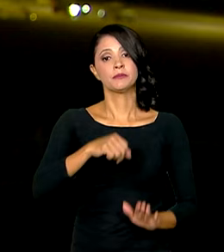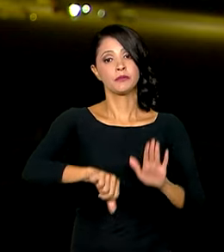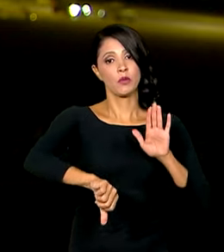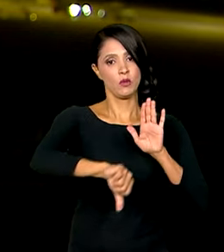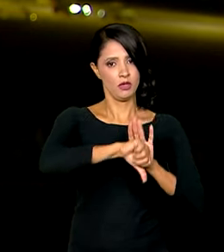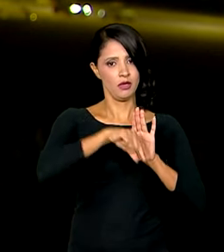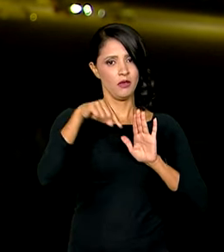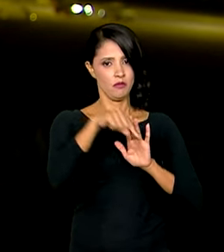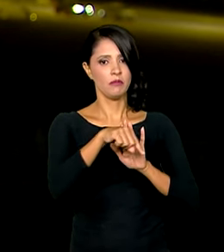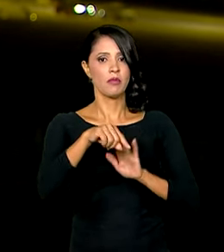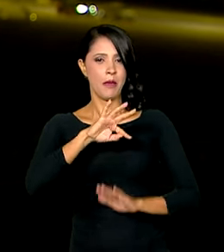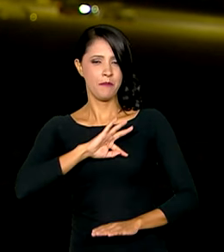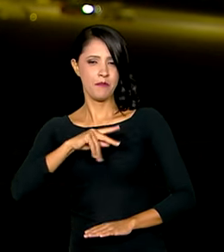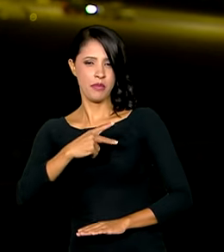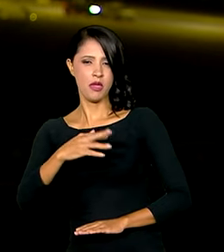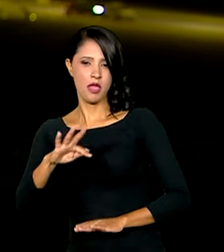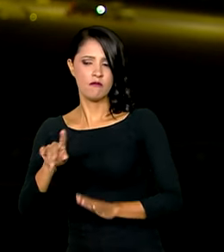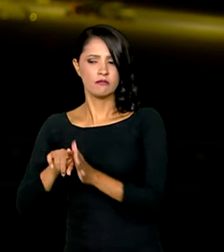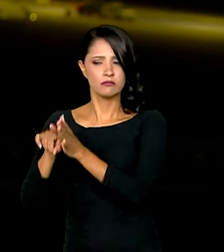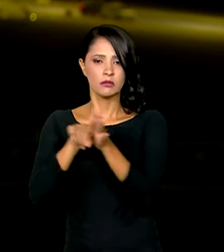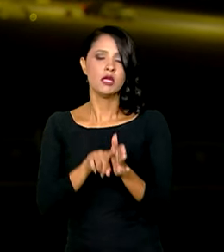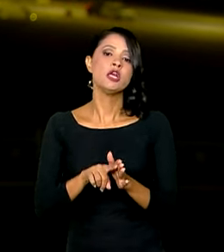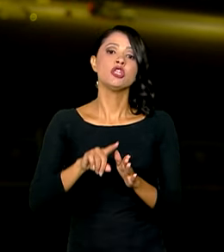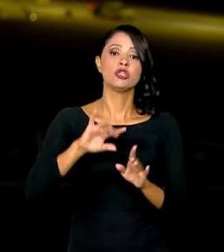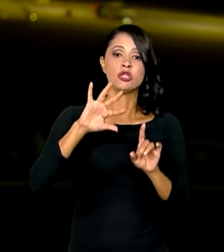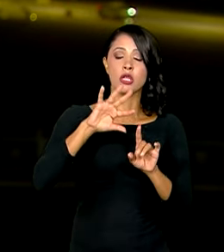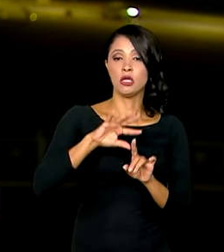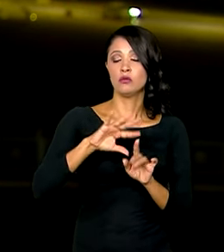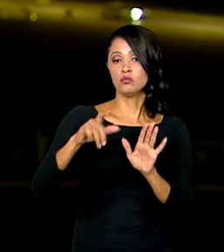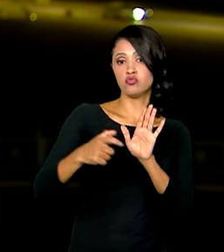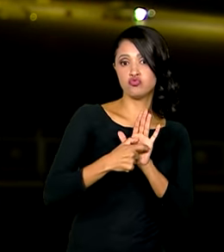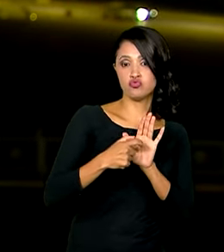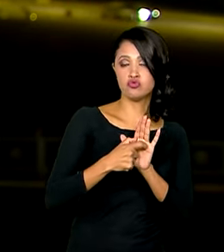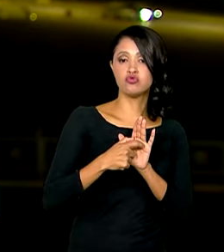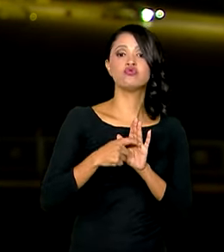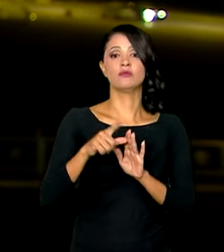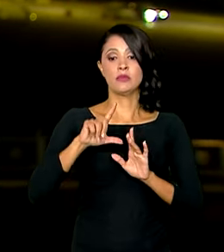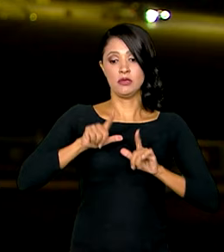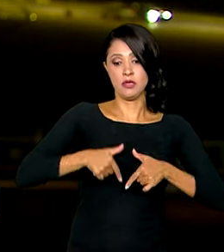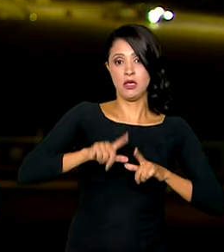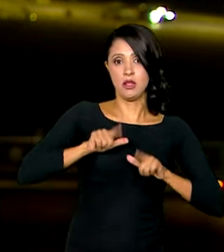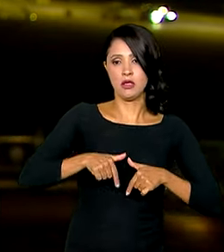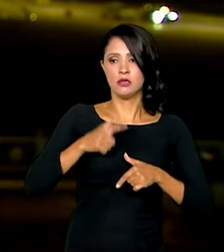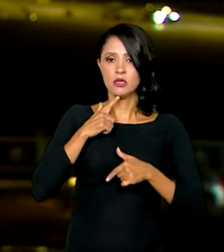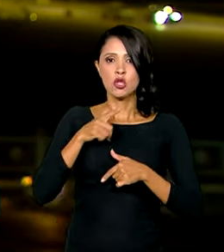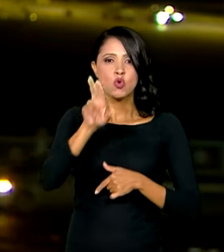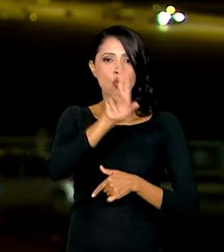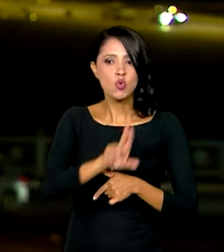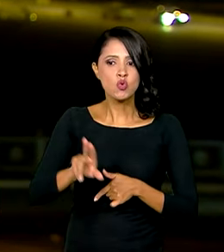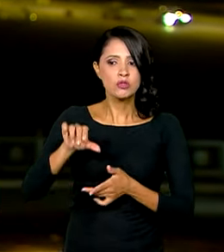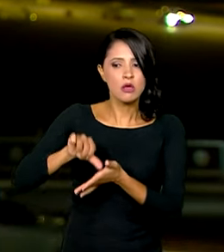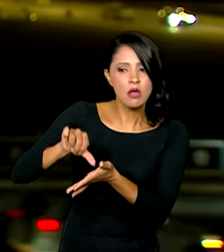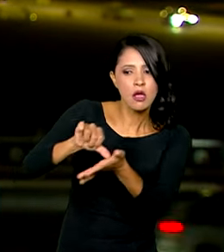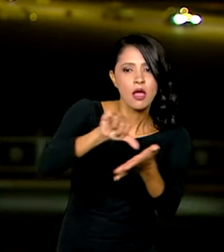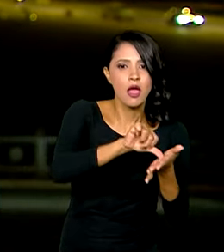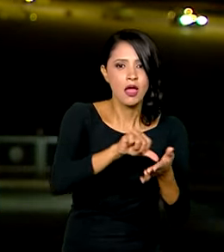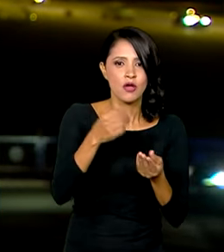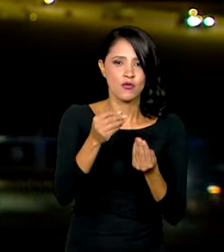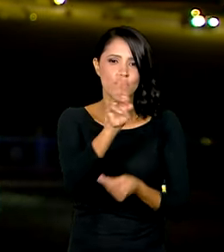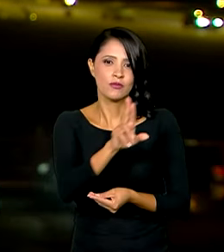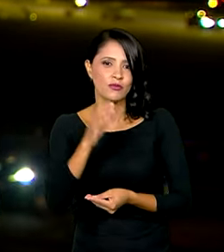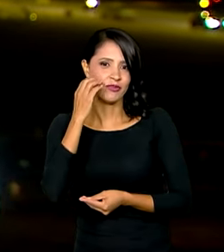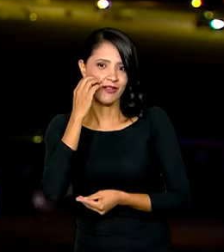PF envolvia o uso do software israelense First Mile, que usa a geolocalização das pessoas através de